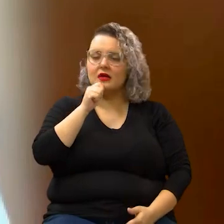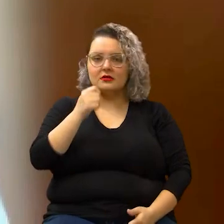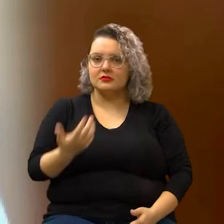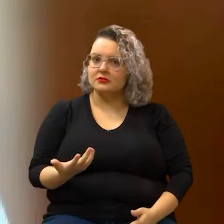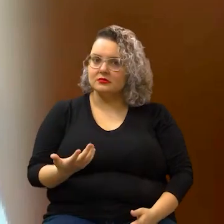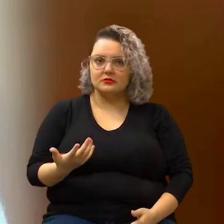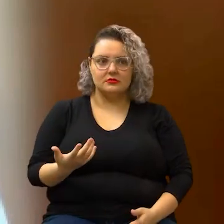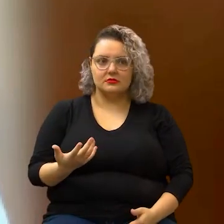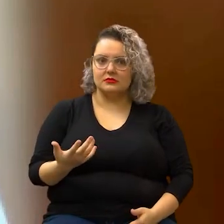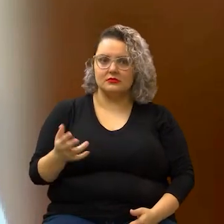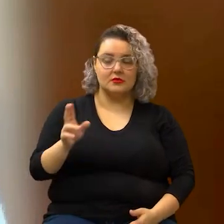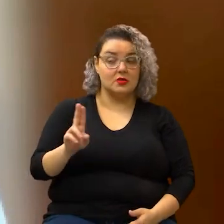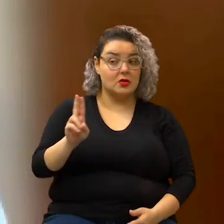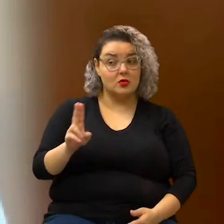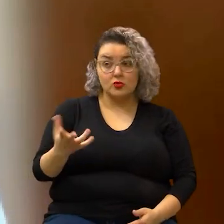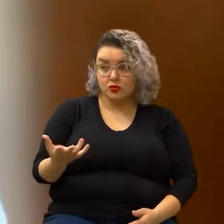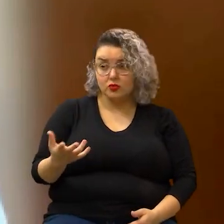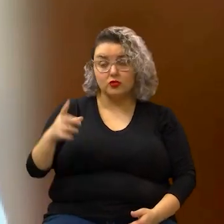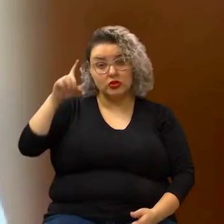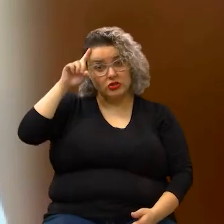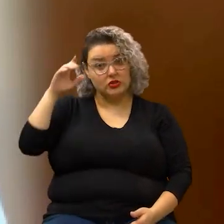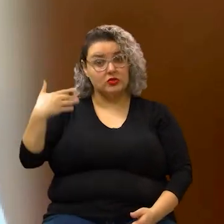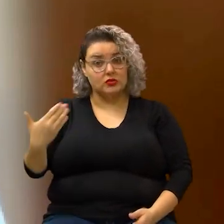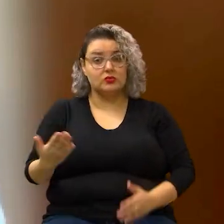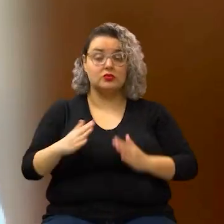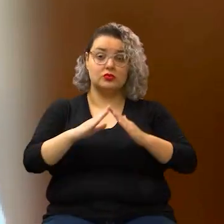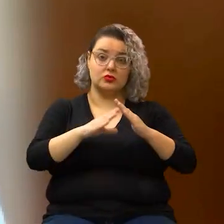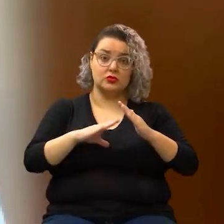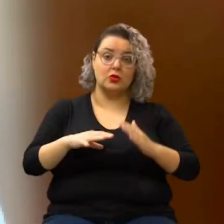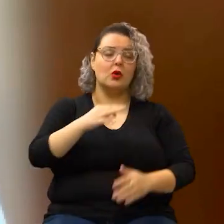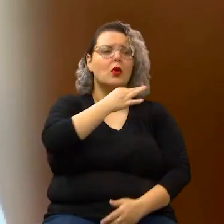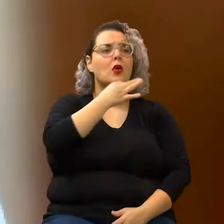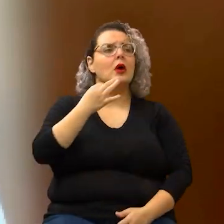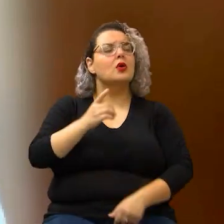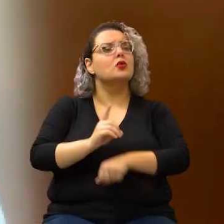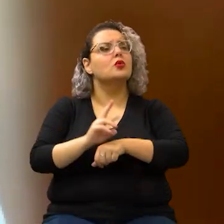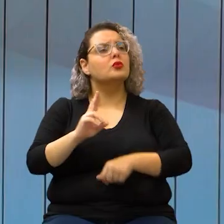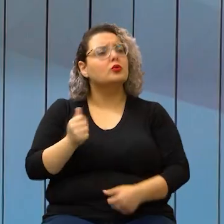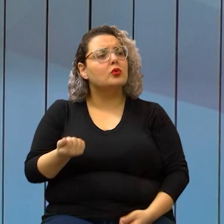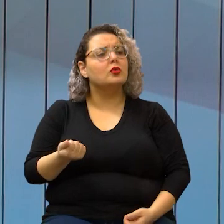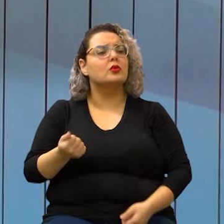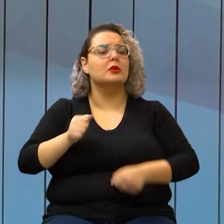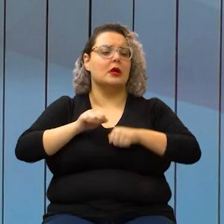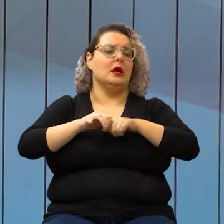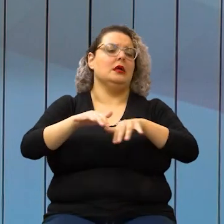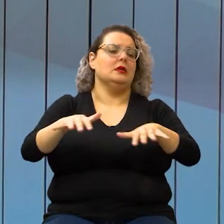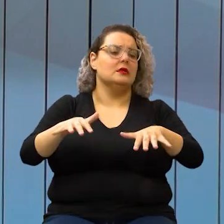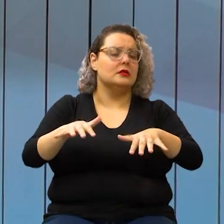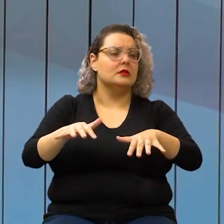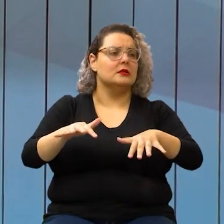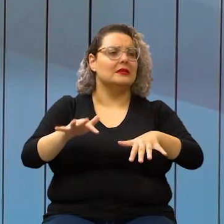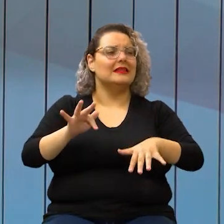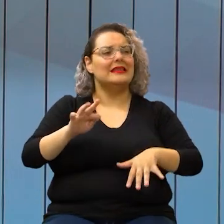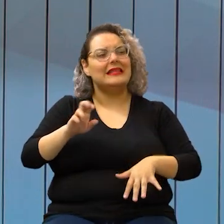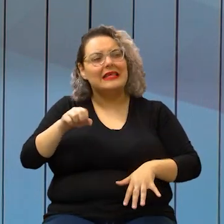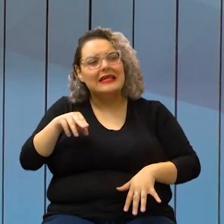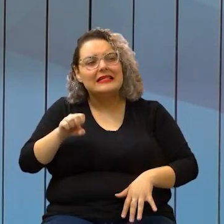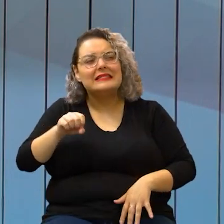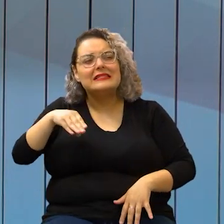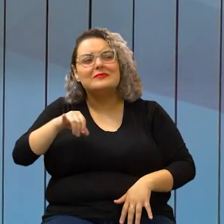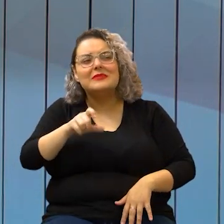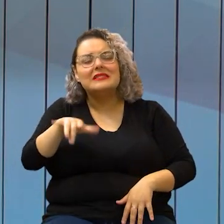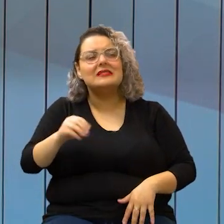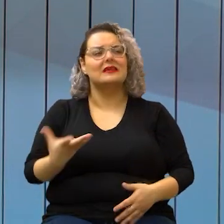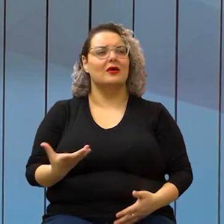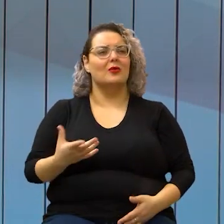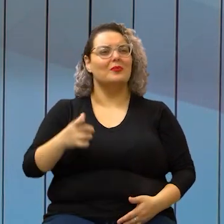gente não se aplica à rotina clínica. Correto. Doutora, agora a transmissão da H. pylori, ela existe?